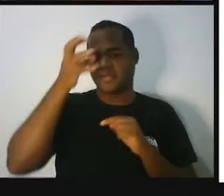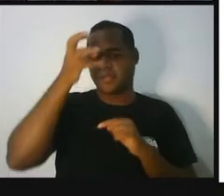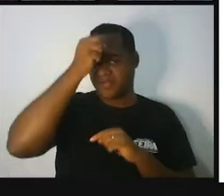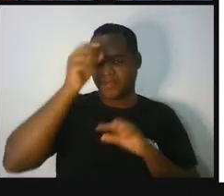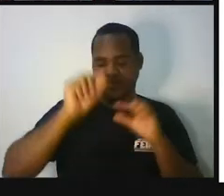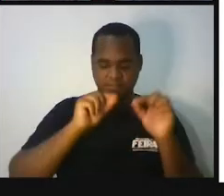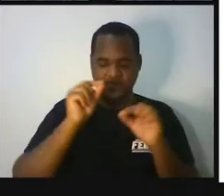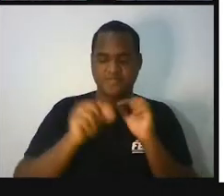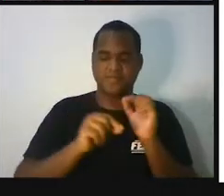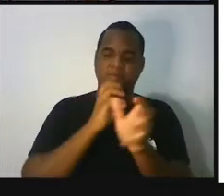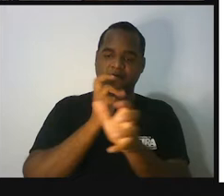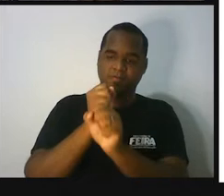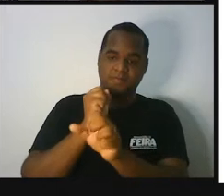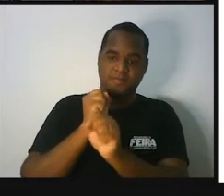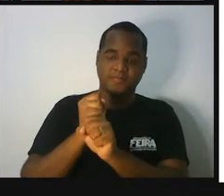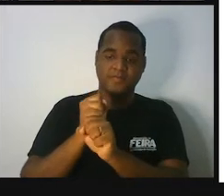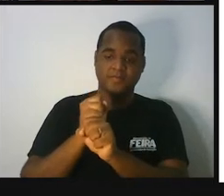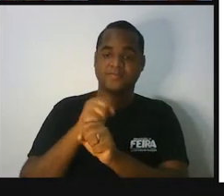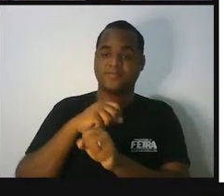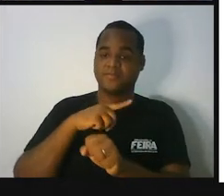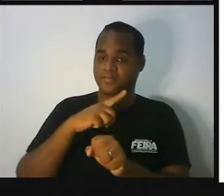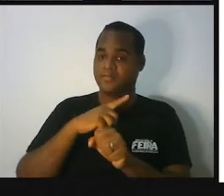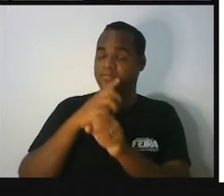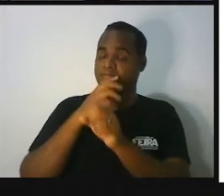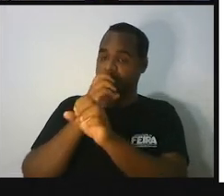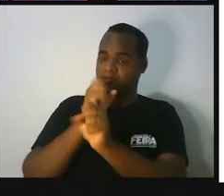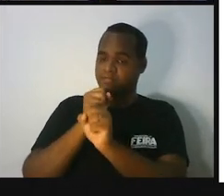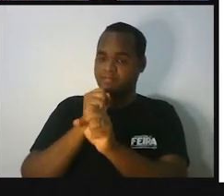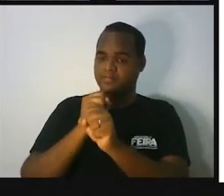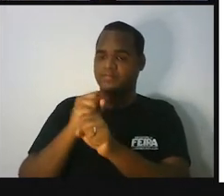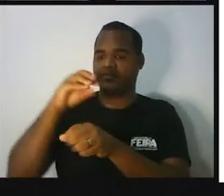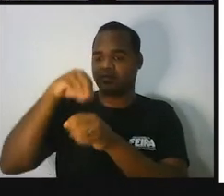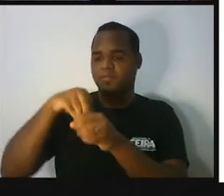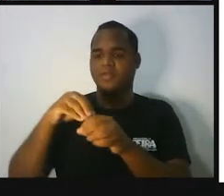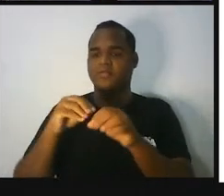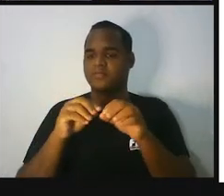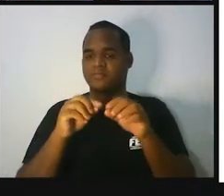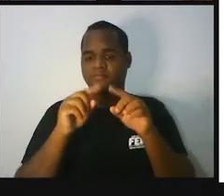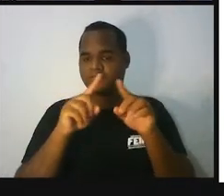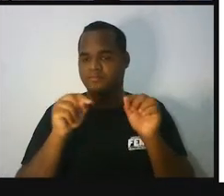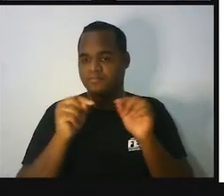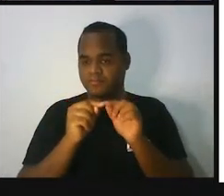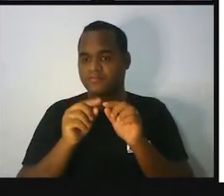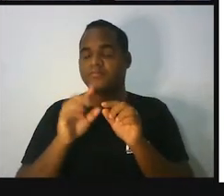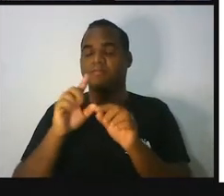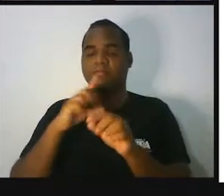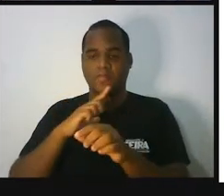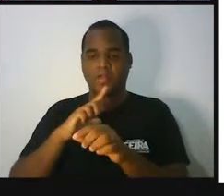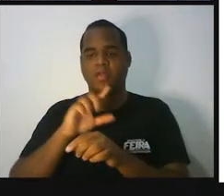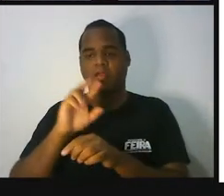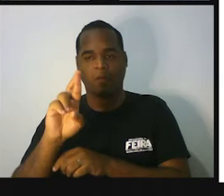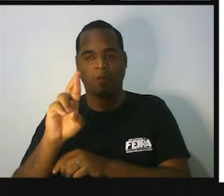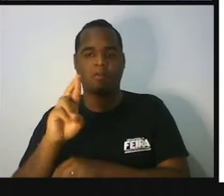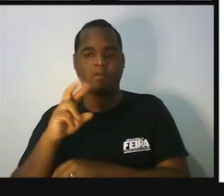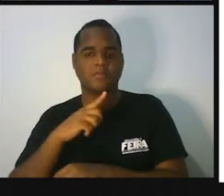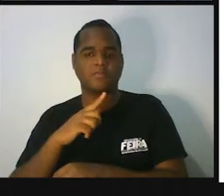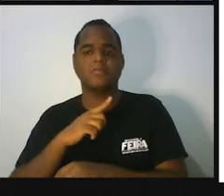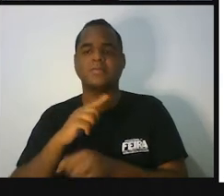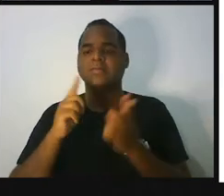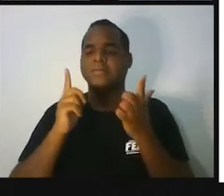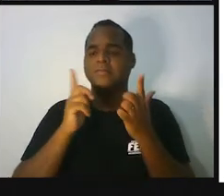a calcular medidas de ângulos internos de polígonos regulares sem uso de